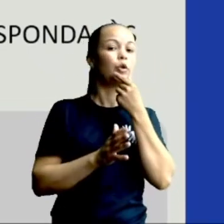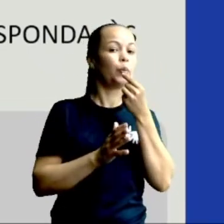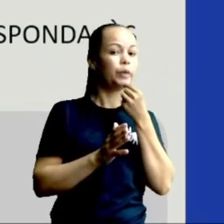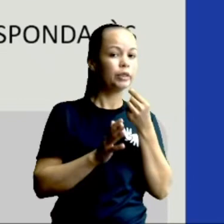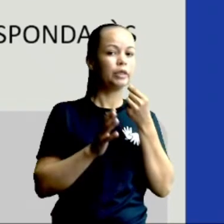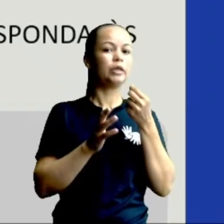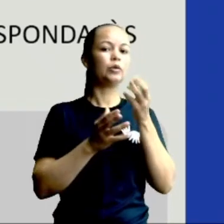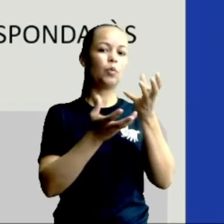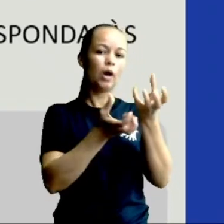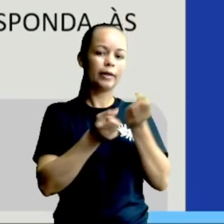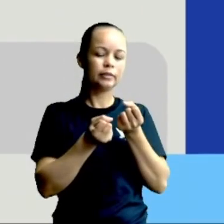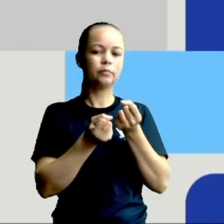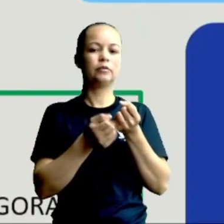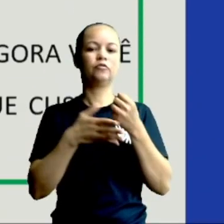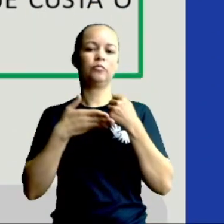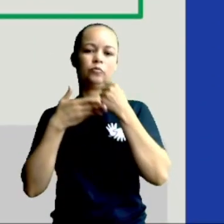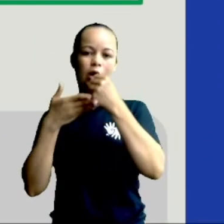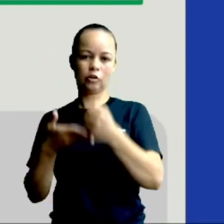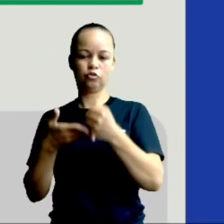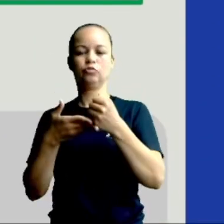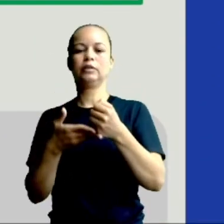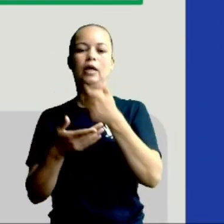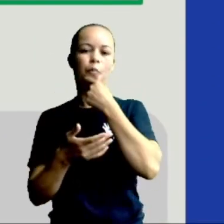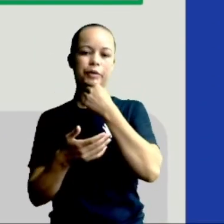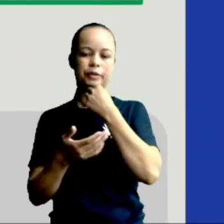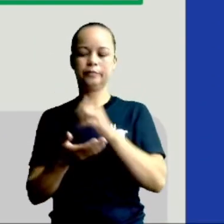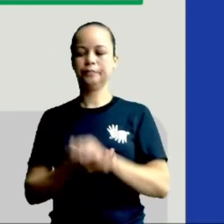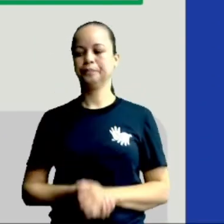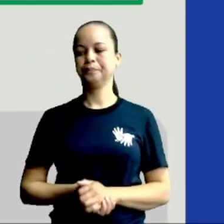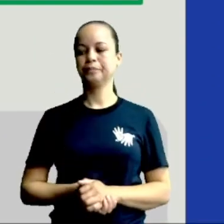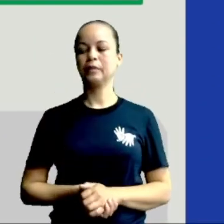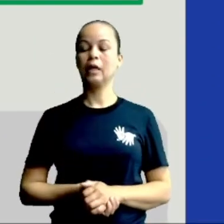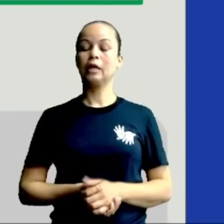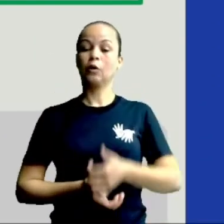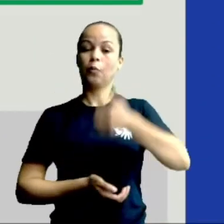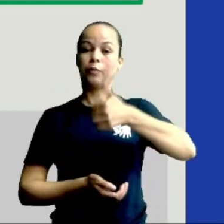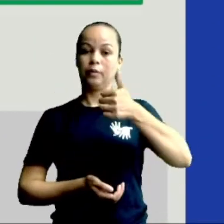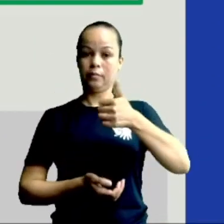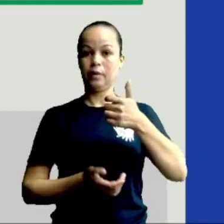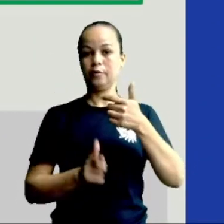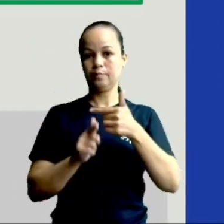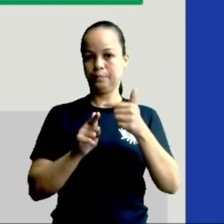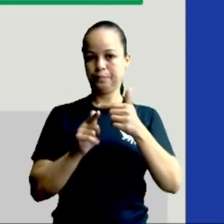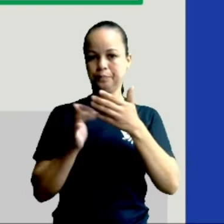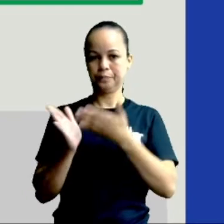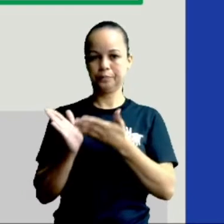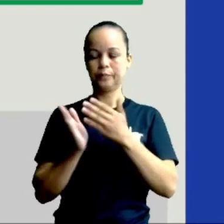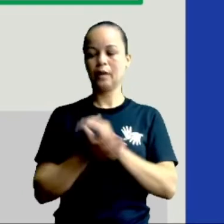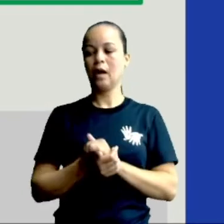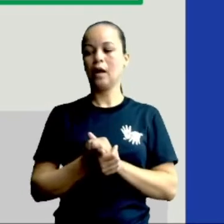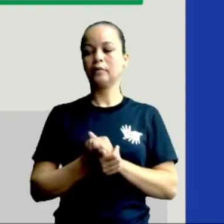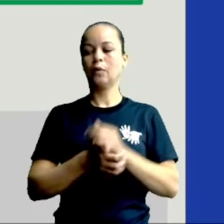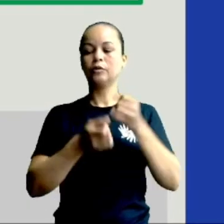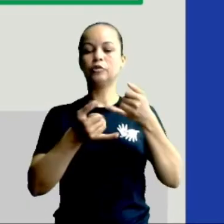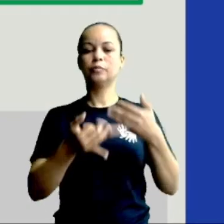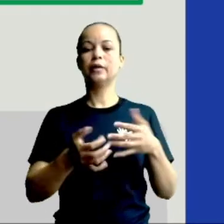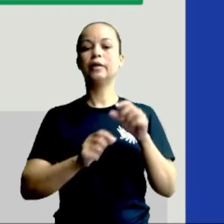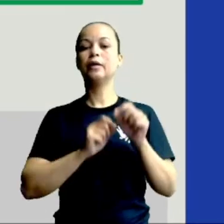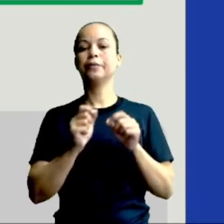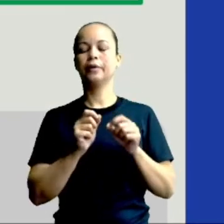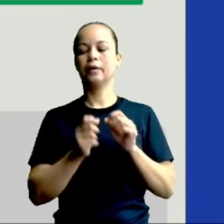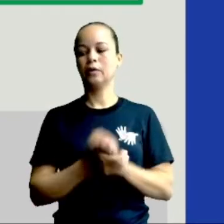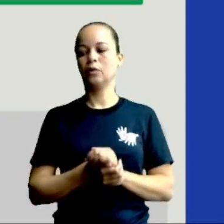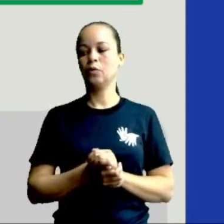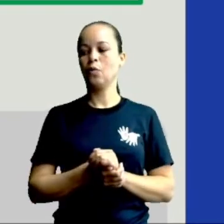aqui. Então, vamos ajudar Álvaro? Vamos lá. Então, vamos solucionar o primeiro aí. Aí, nesse primeiro, ele diz o quê? Que o estoque